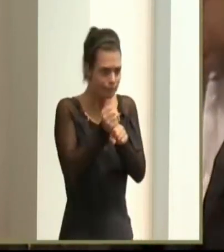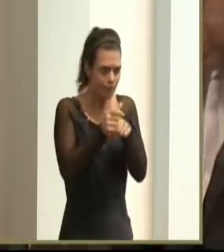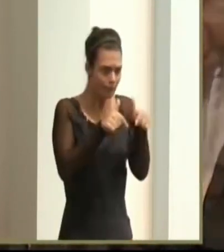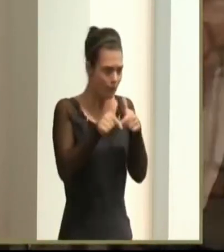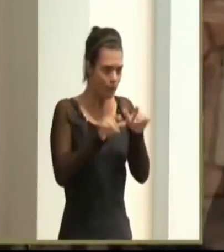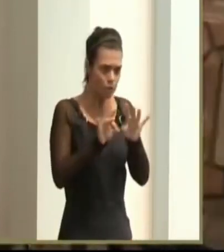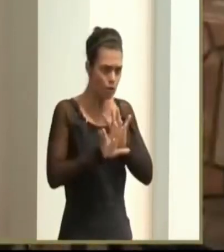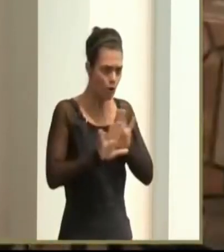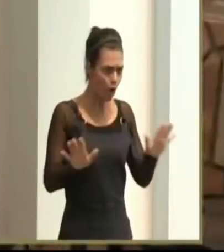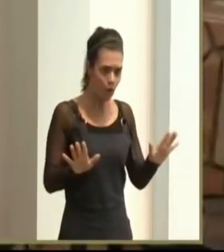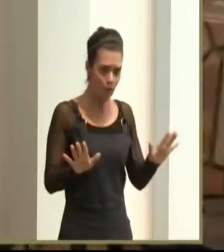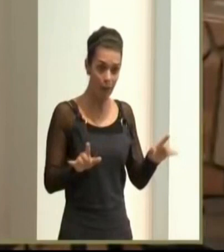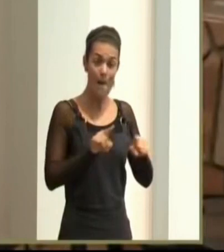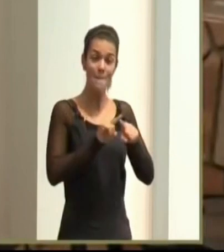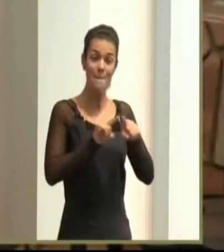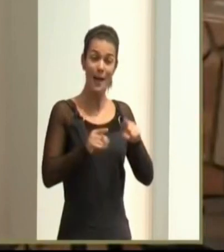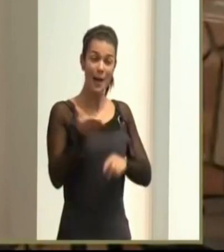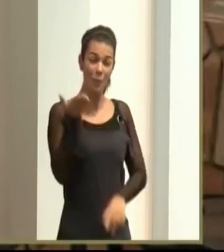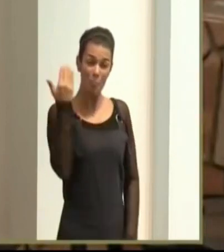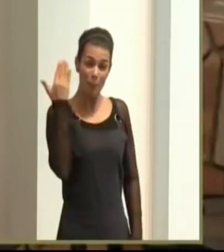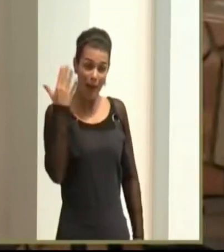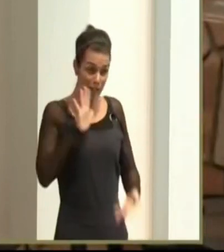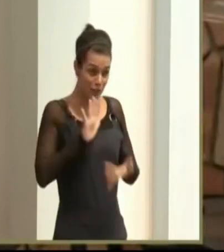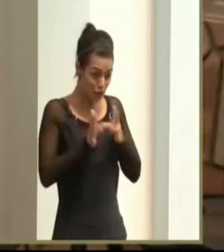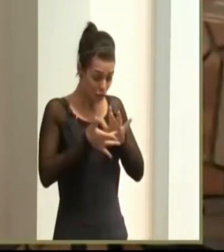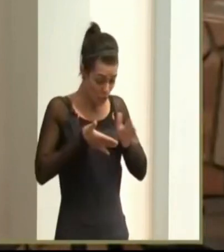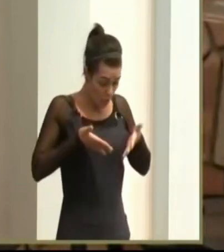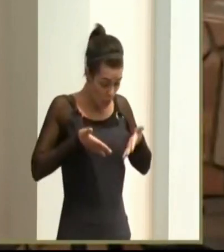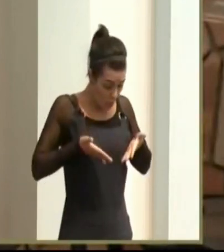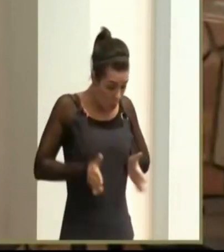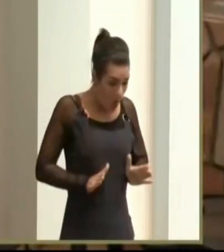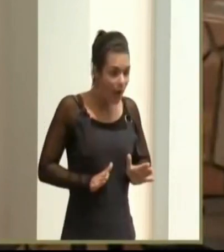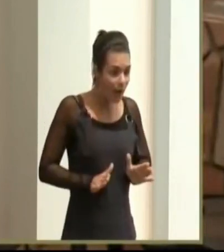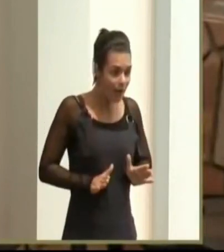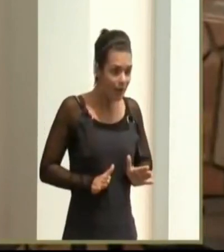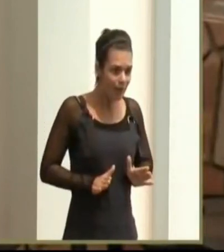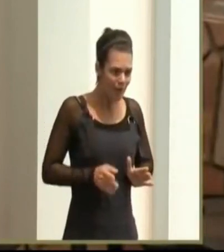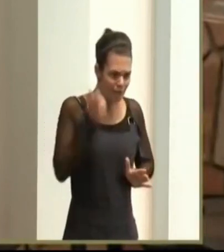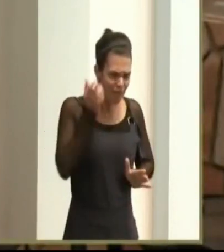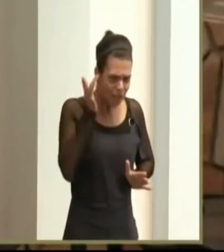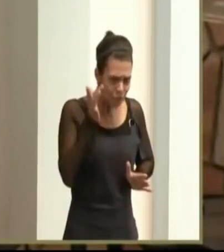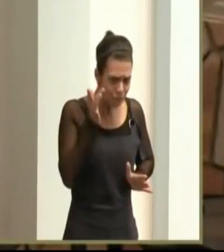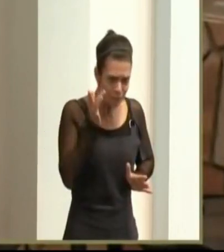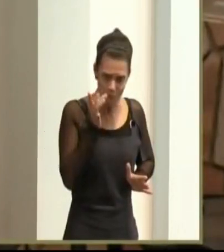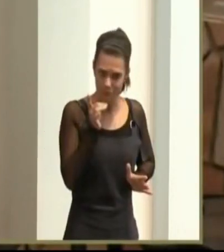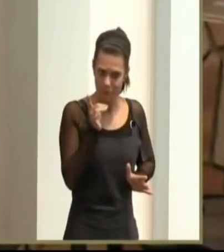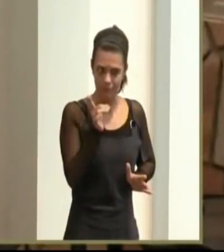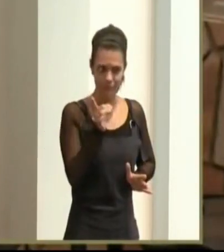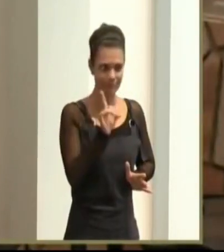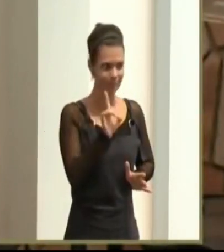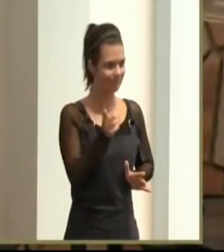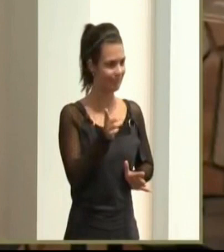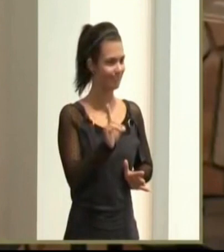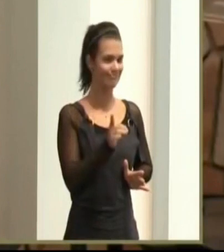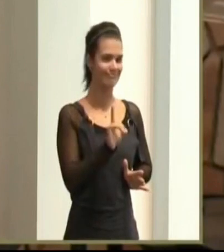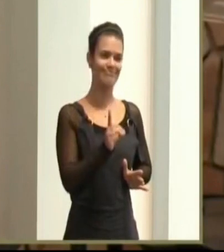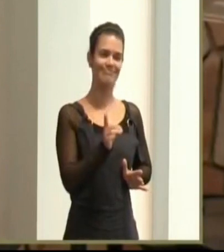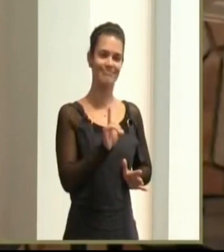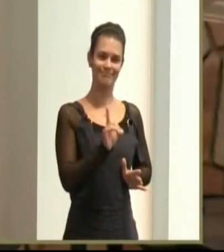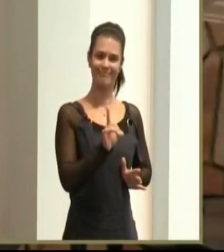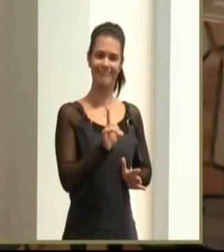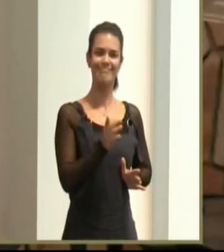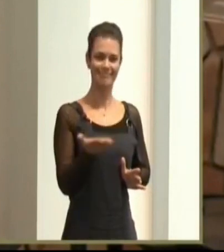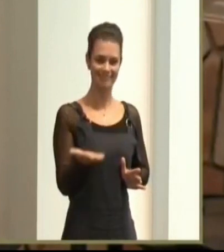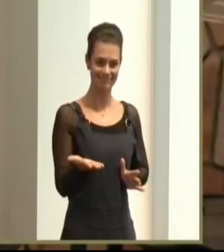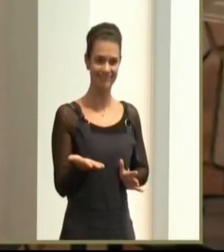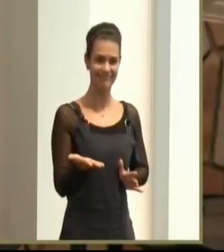Logo no seu nascimento, nós sabemos, conhecemos o fato, em que o seu nascimento foi ali, feita uma